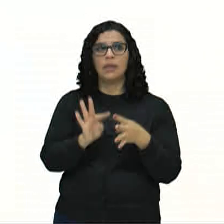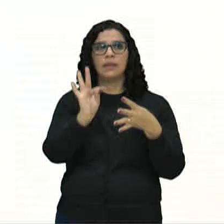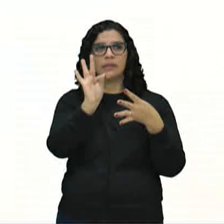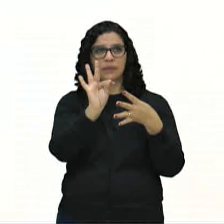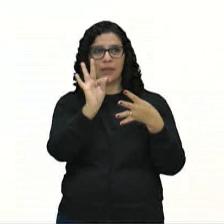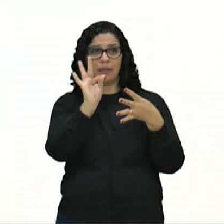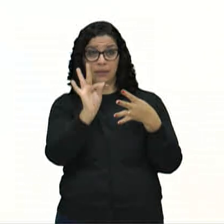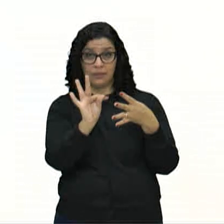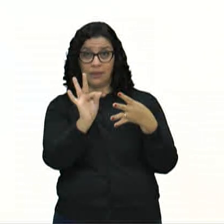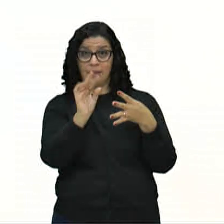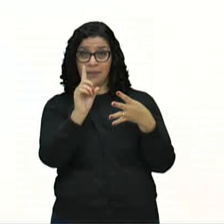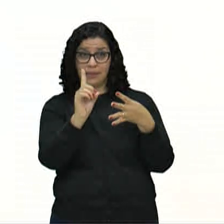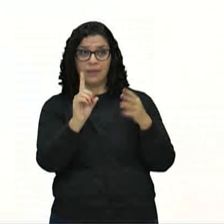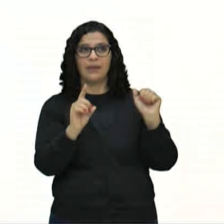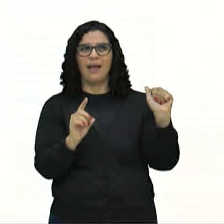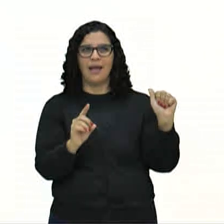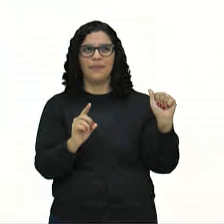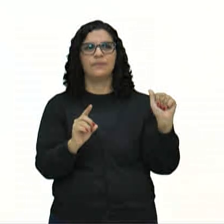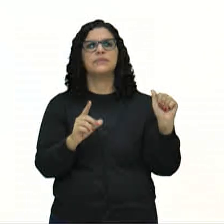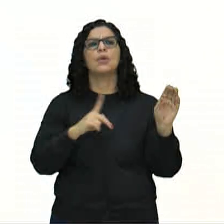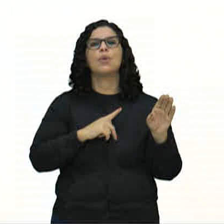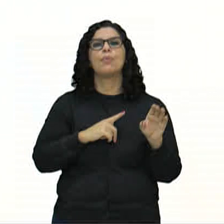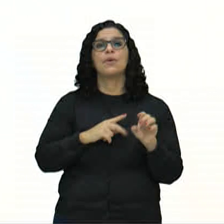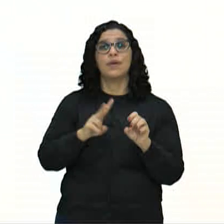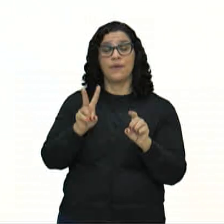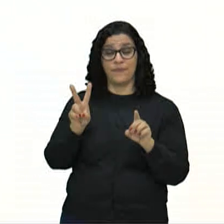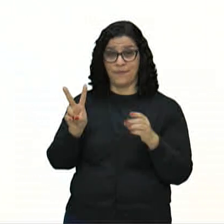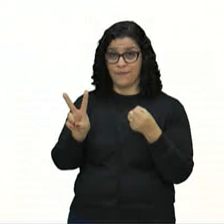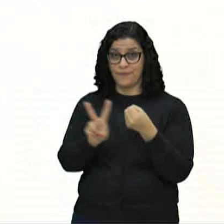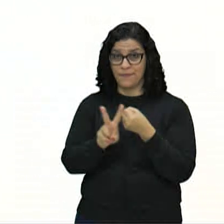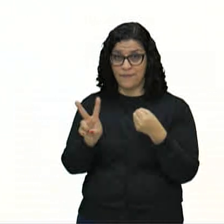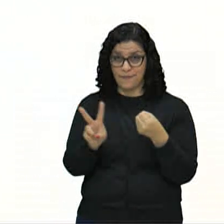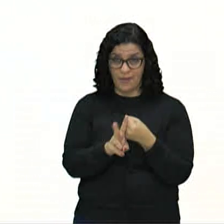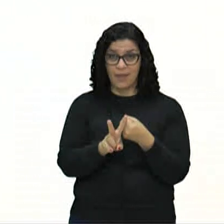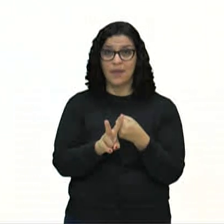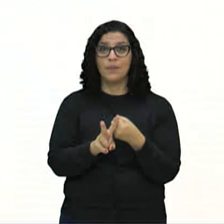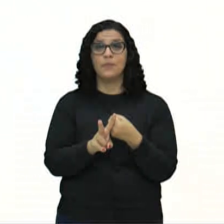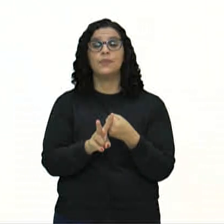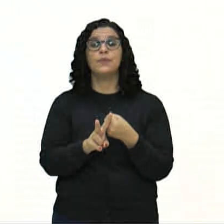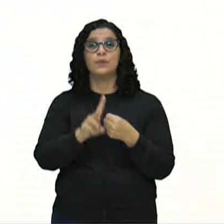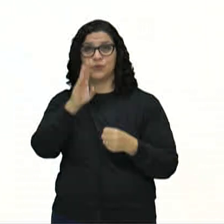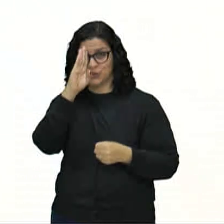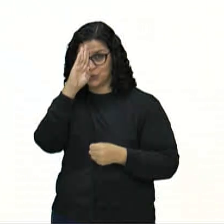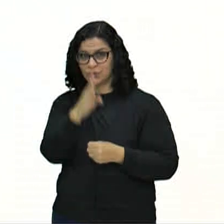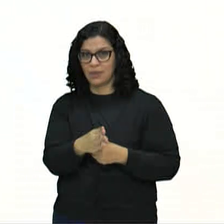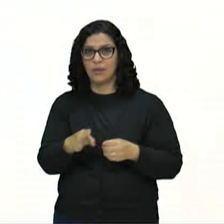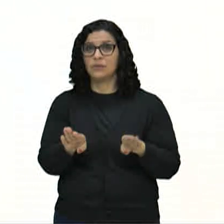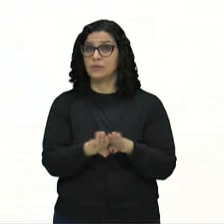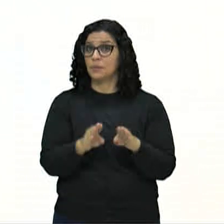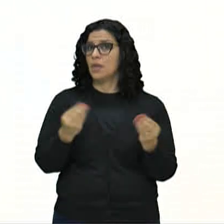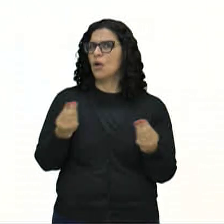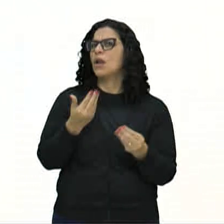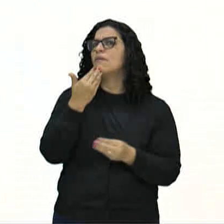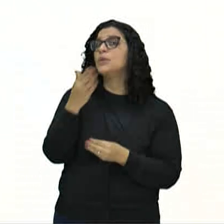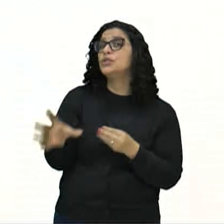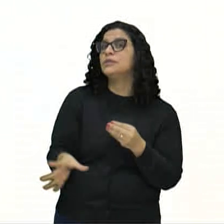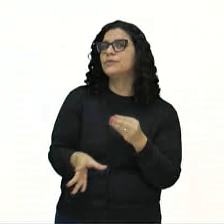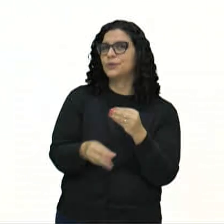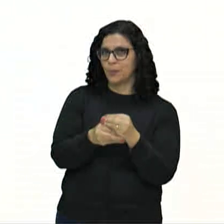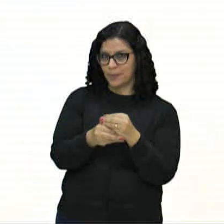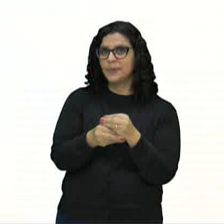transitivos direto. Lembra o que é um verbo transitivo direto? Ele pede